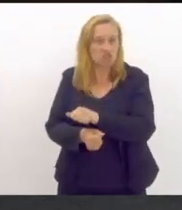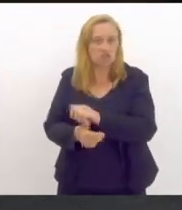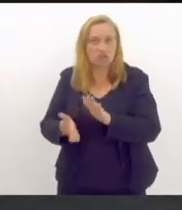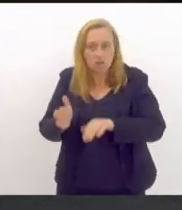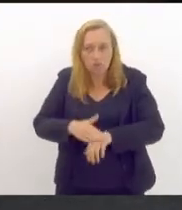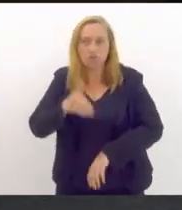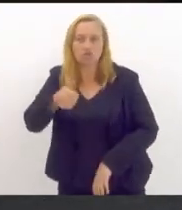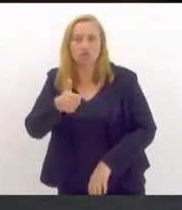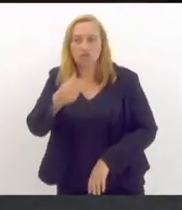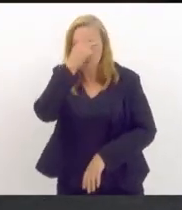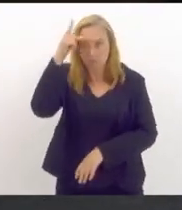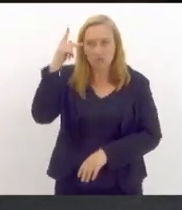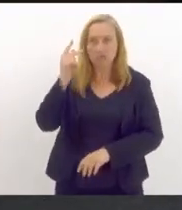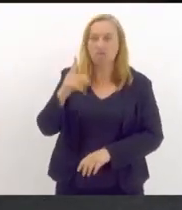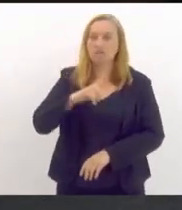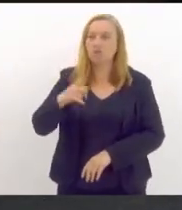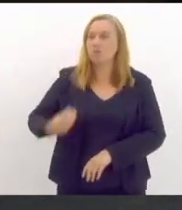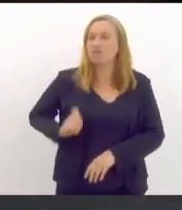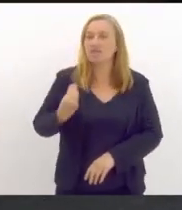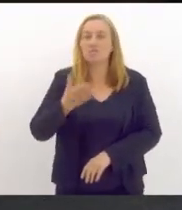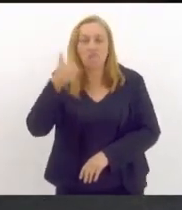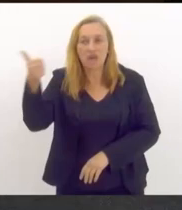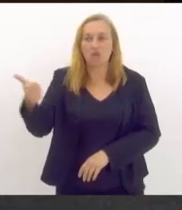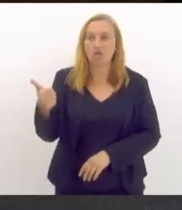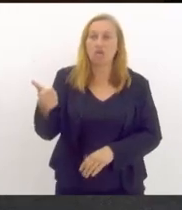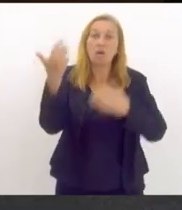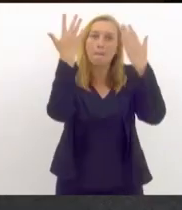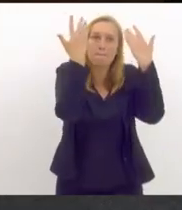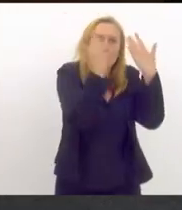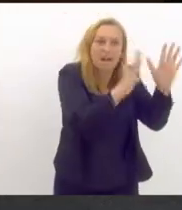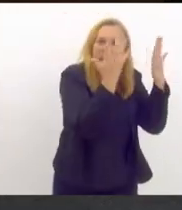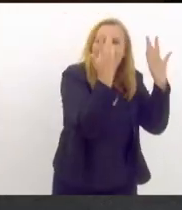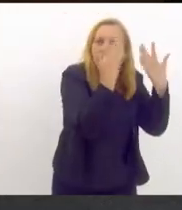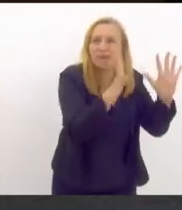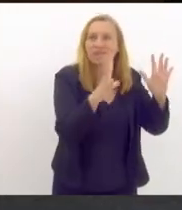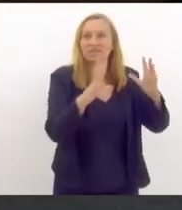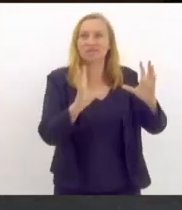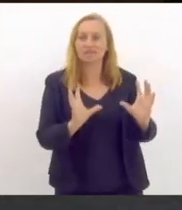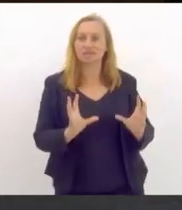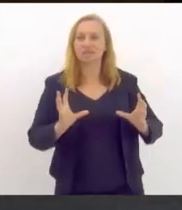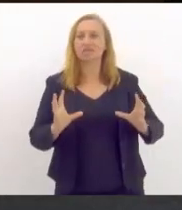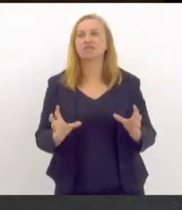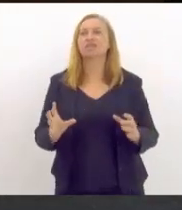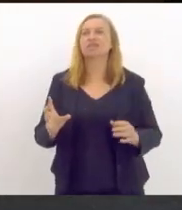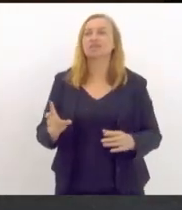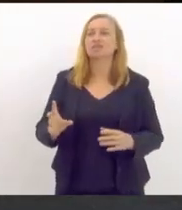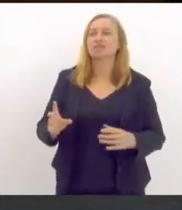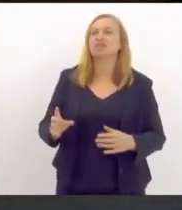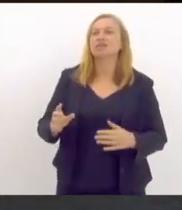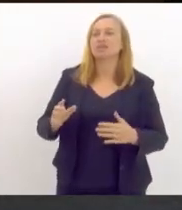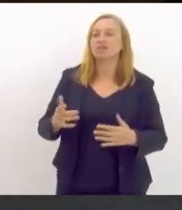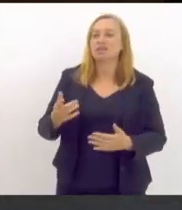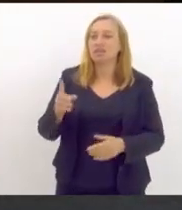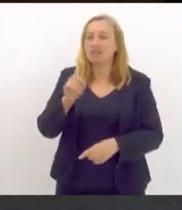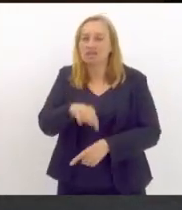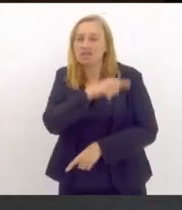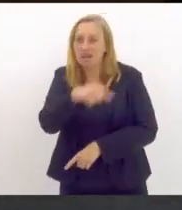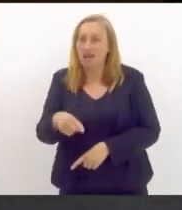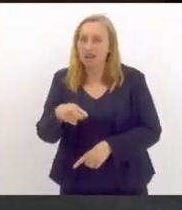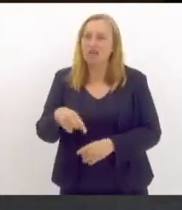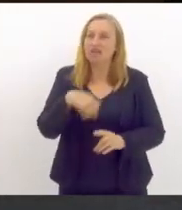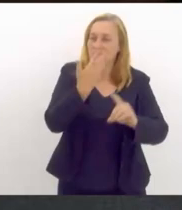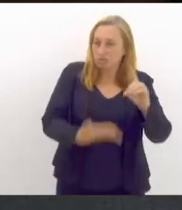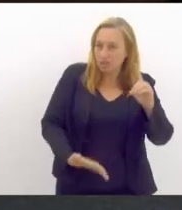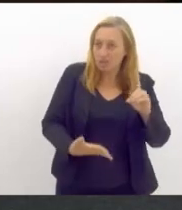dignidade que essas pessoas possam ter uma vida melhor então parabéns ao Parlamento que deu uma surra necessária rejeitando essa